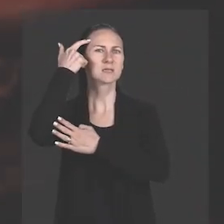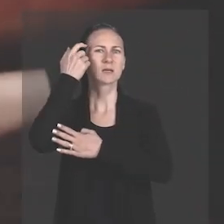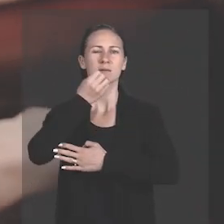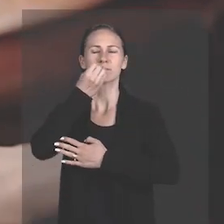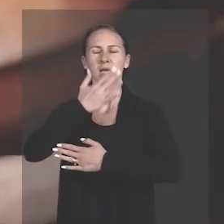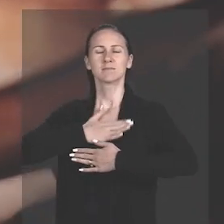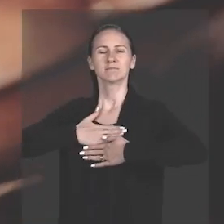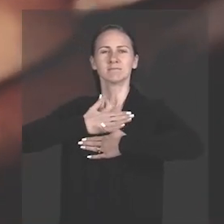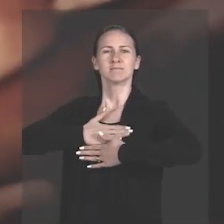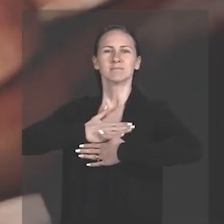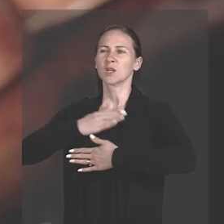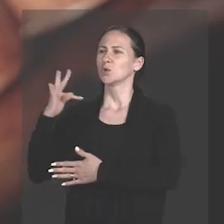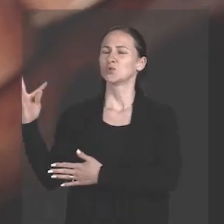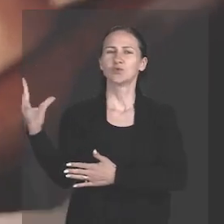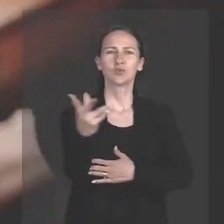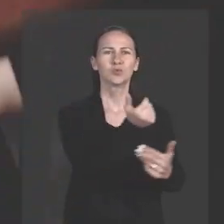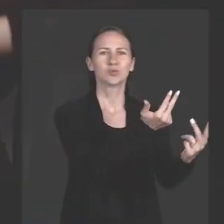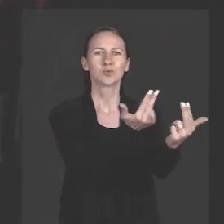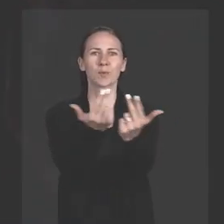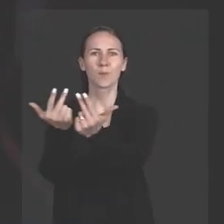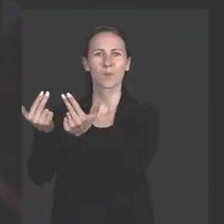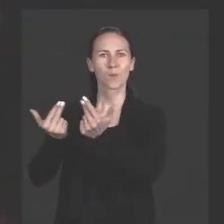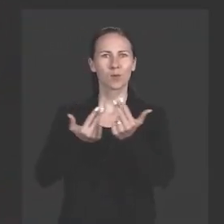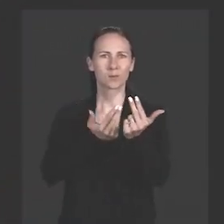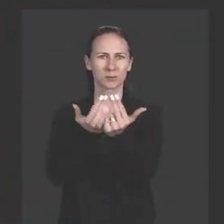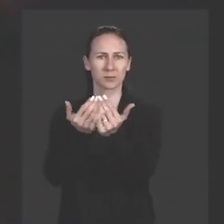quando pensamos no bem-estar de todos